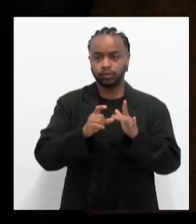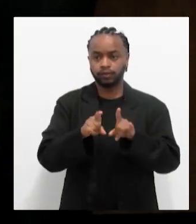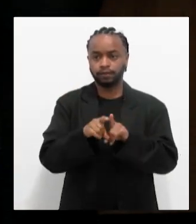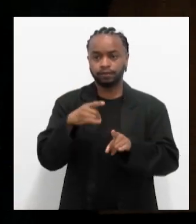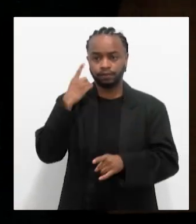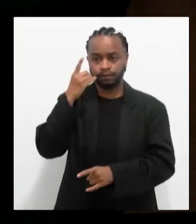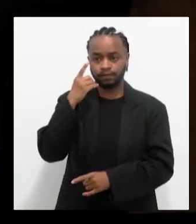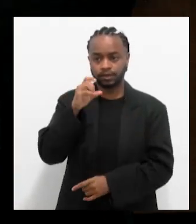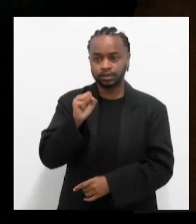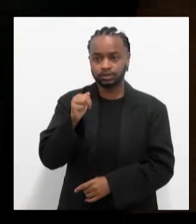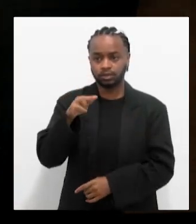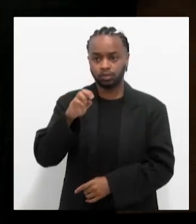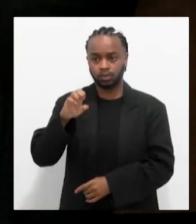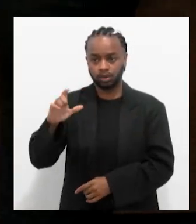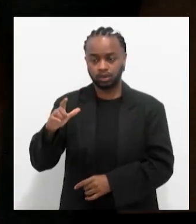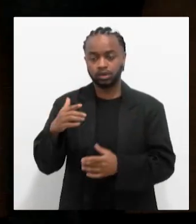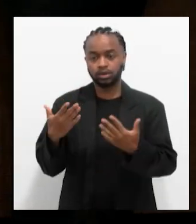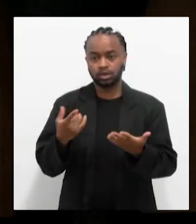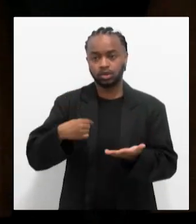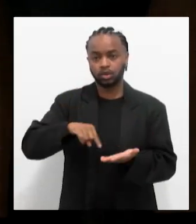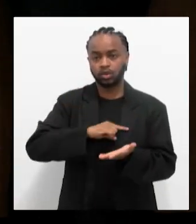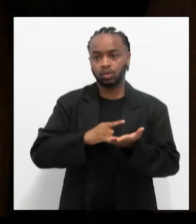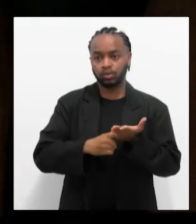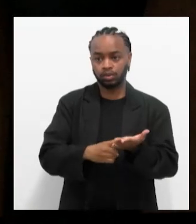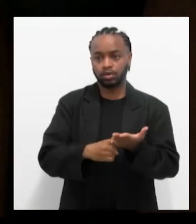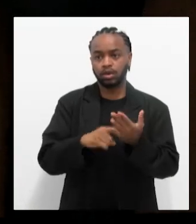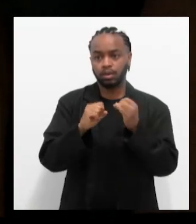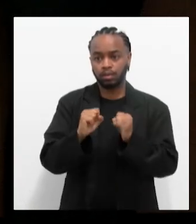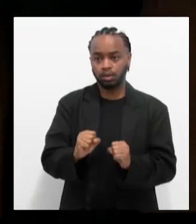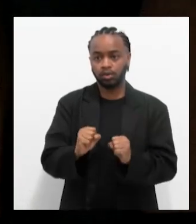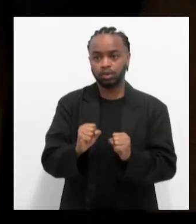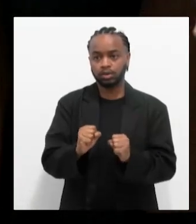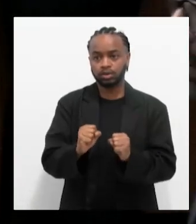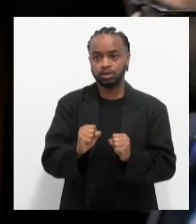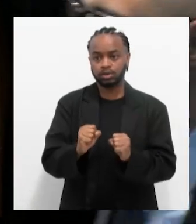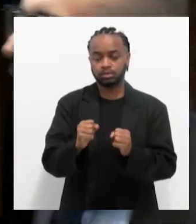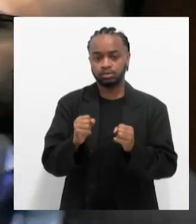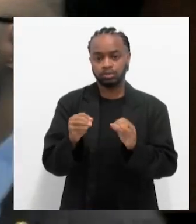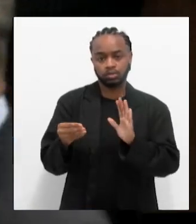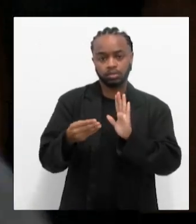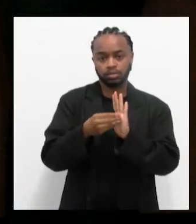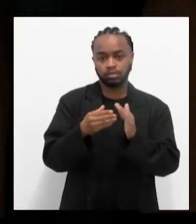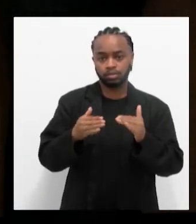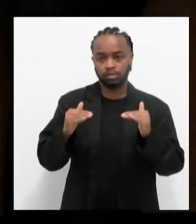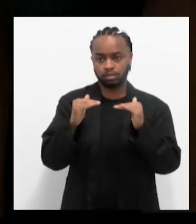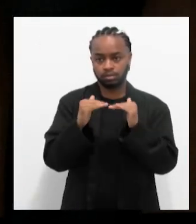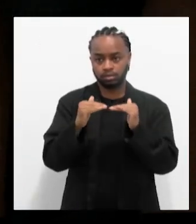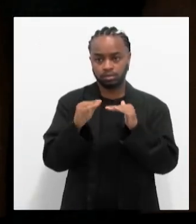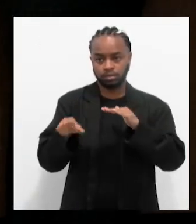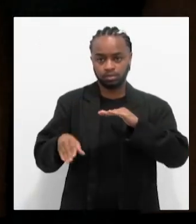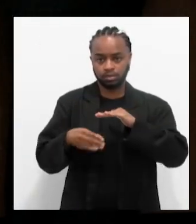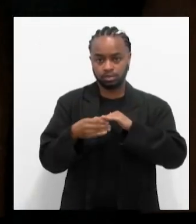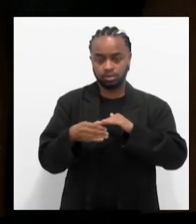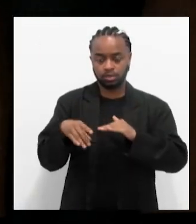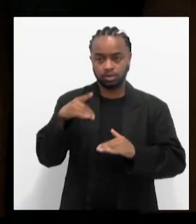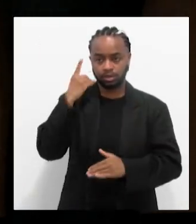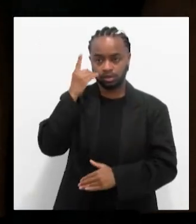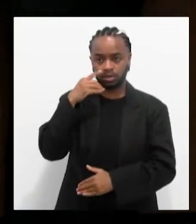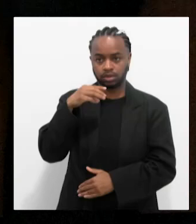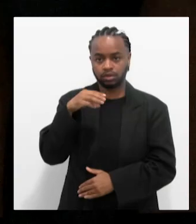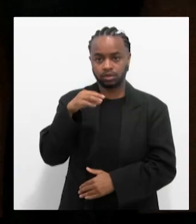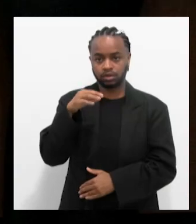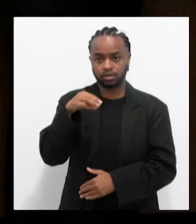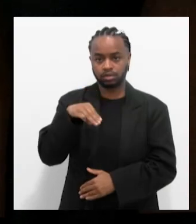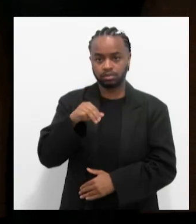Samuel Malafaia. Então, a gente chegou a um consenso aqui que pode recepcionar, dar favorável à emenda do deputado